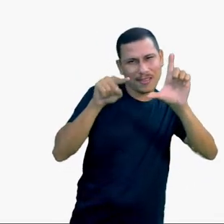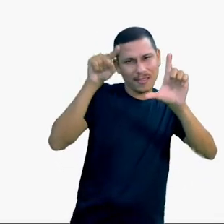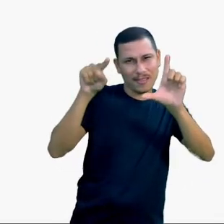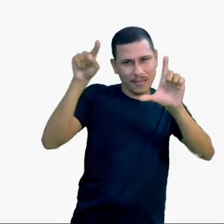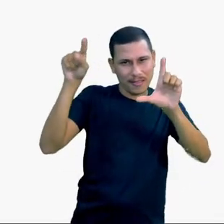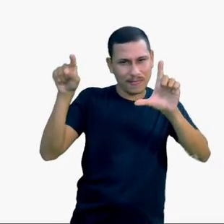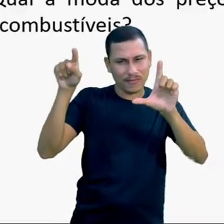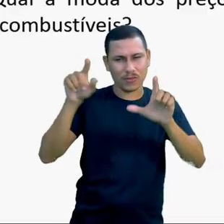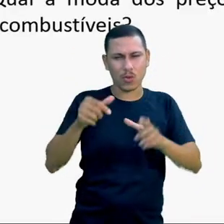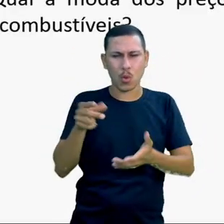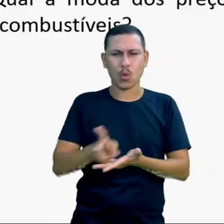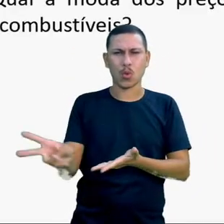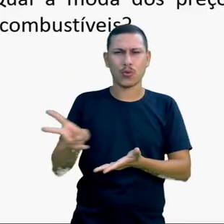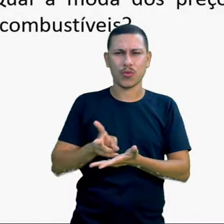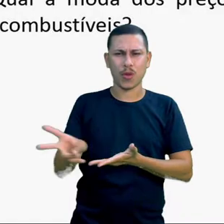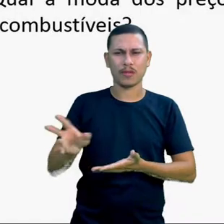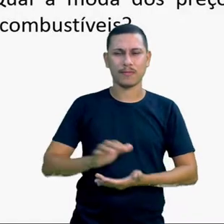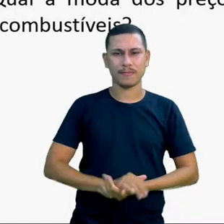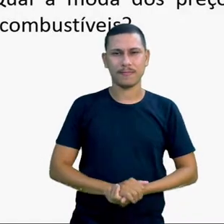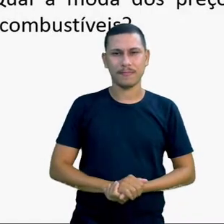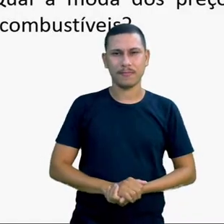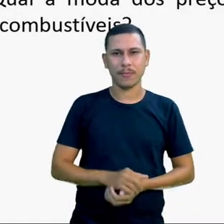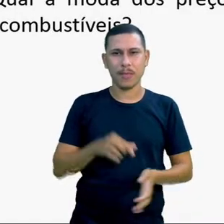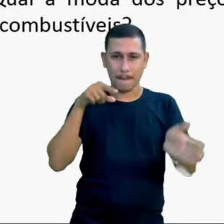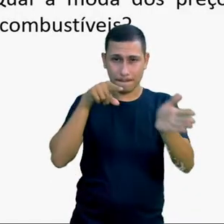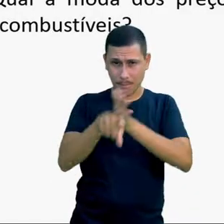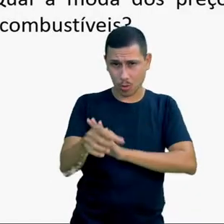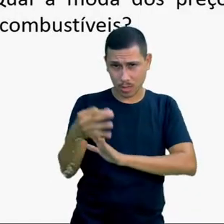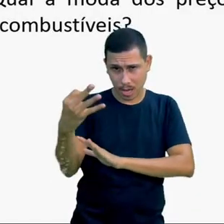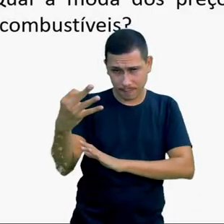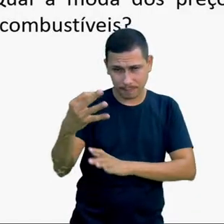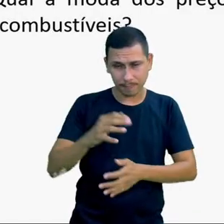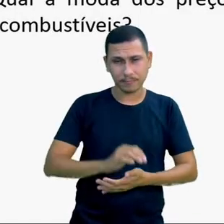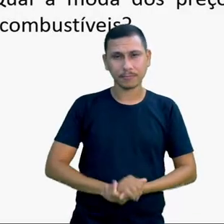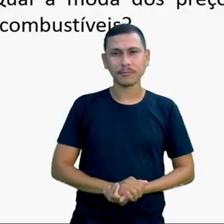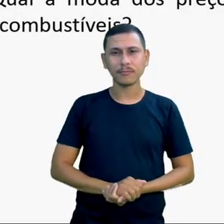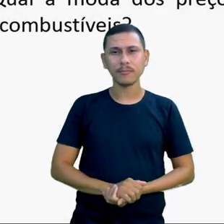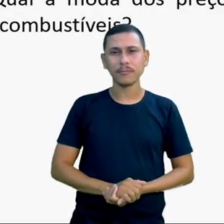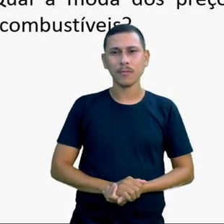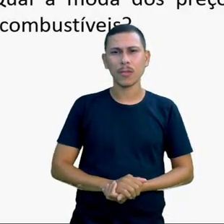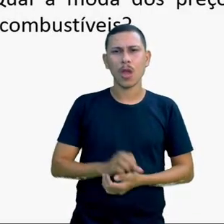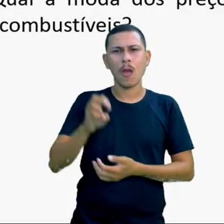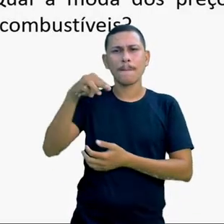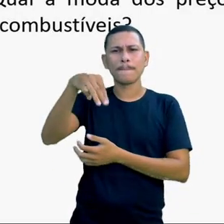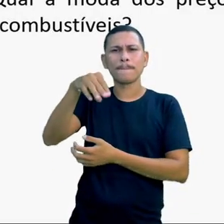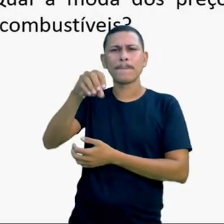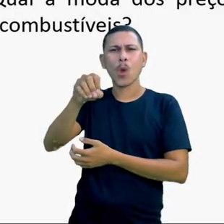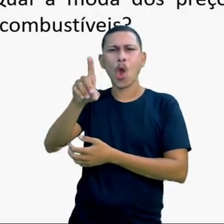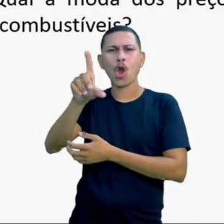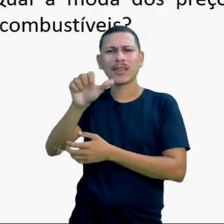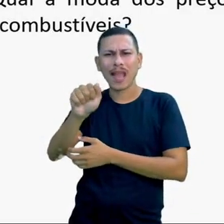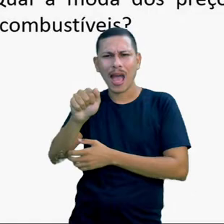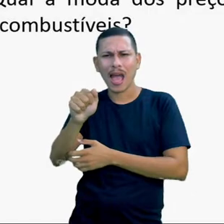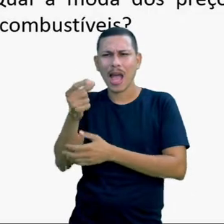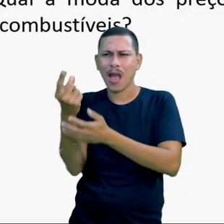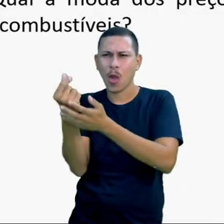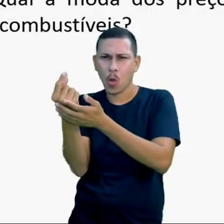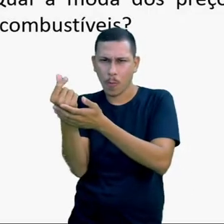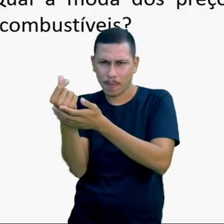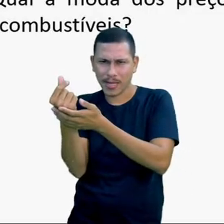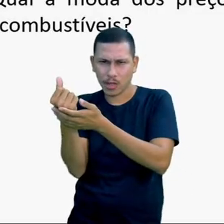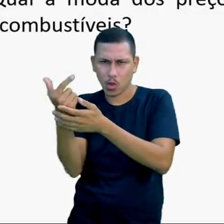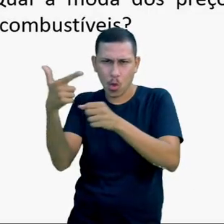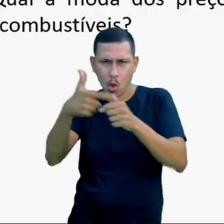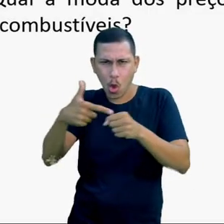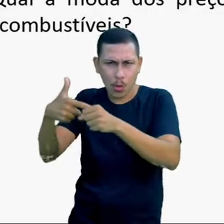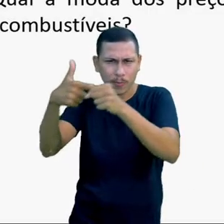gráficos? Vamos prosseguir? Pergunta 3. Qual a moda dos preços dos